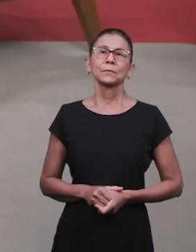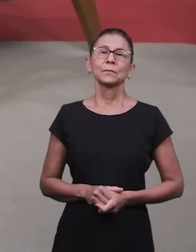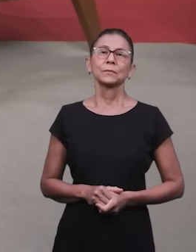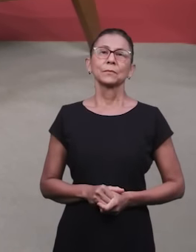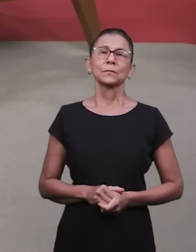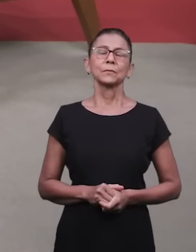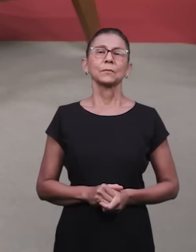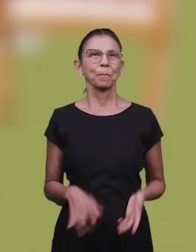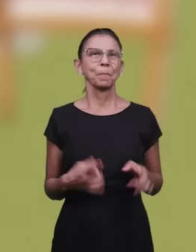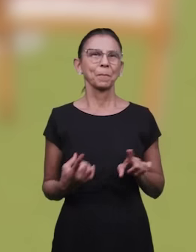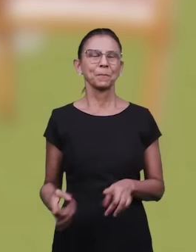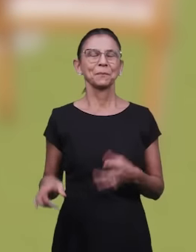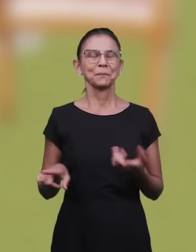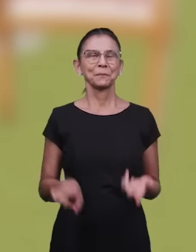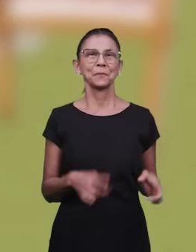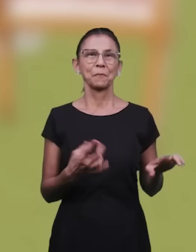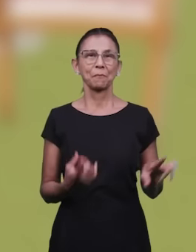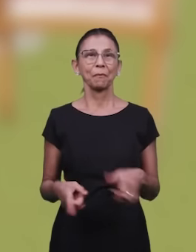de Cantares.